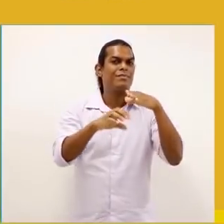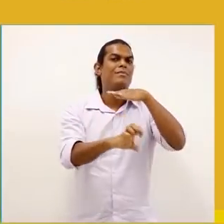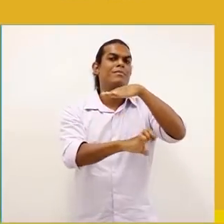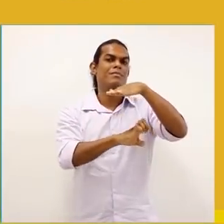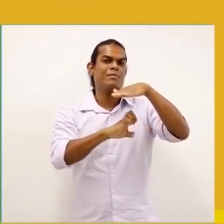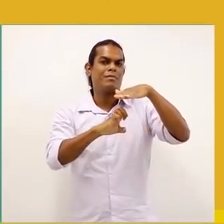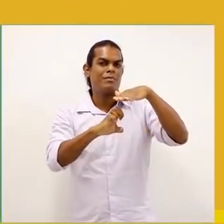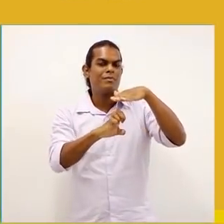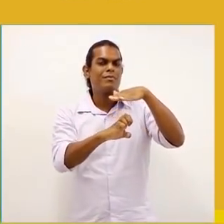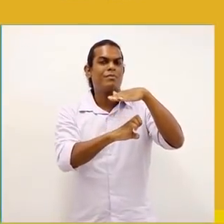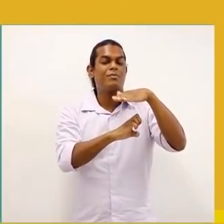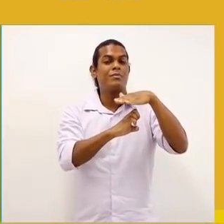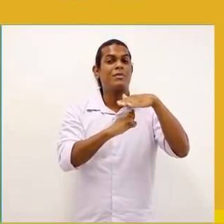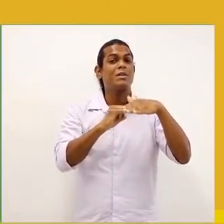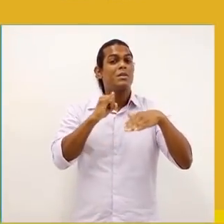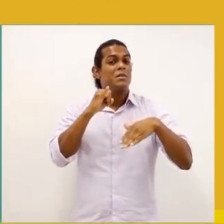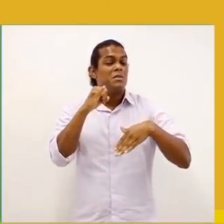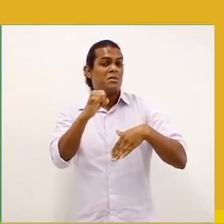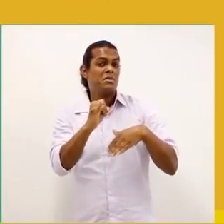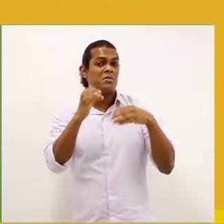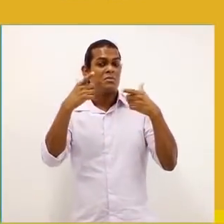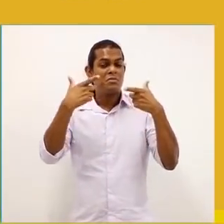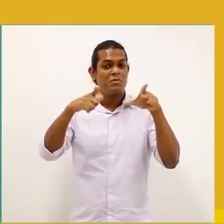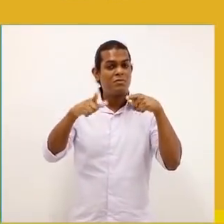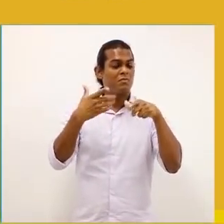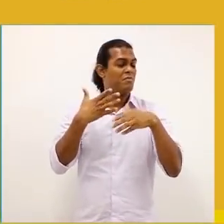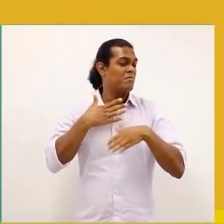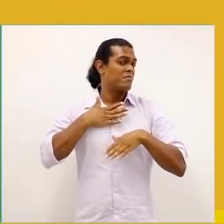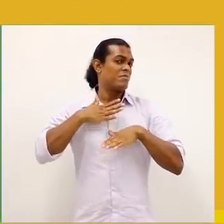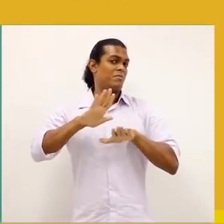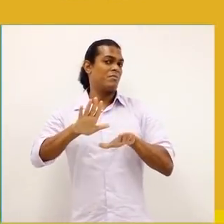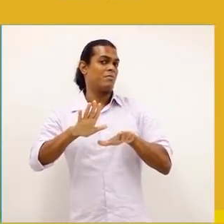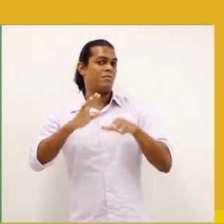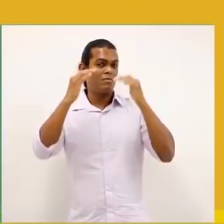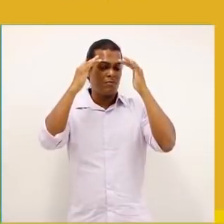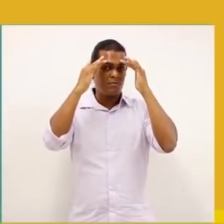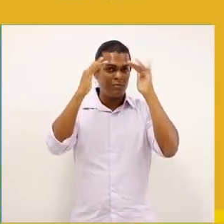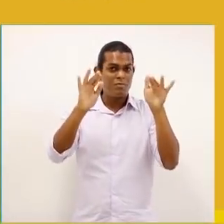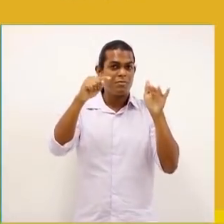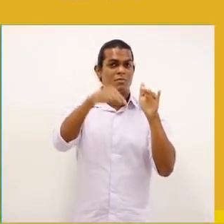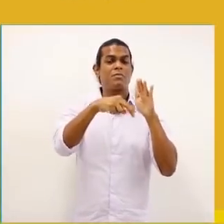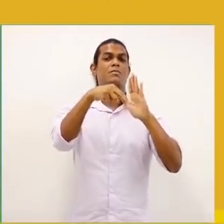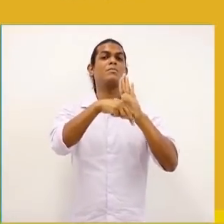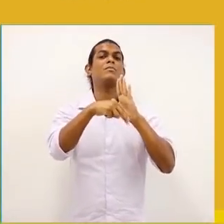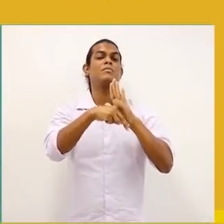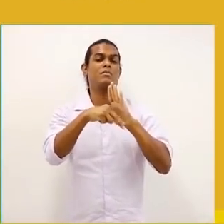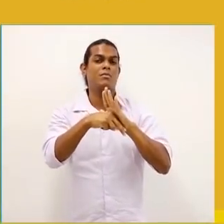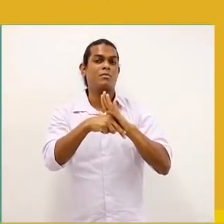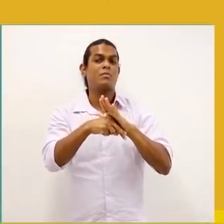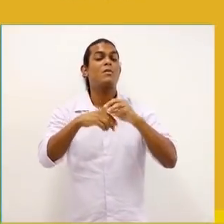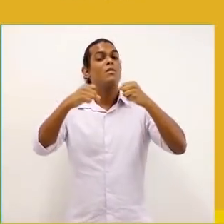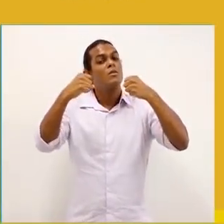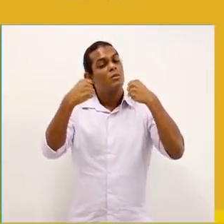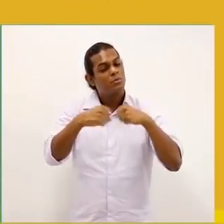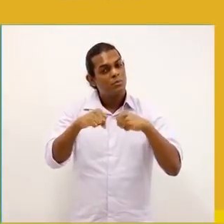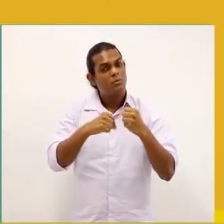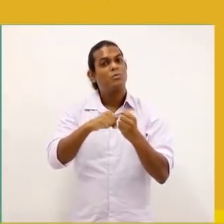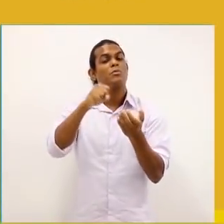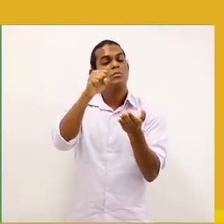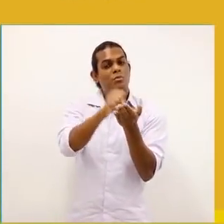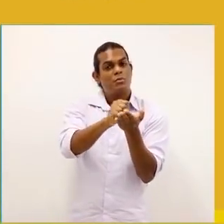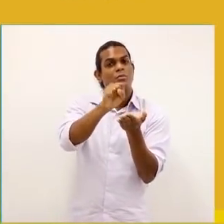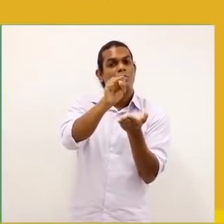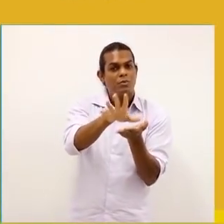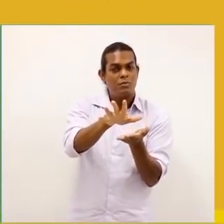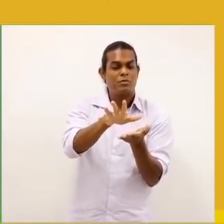constituindo um ato faltoso do empregado a recusa injustificada do empregado no cumprimento. Isso, inclusive, pode